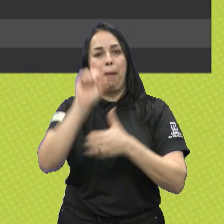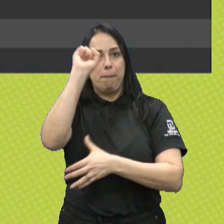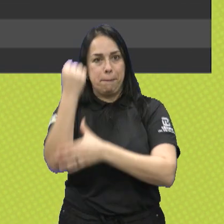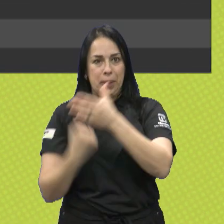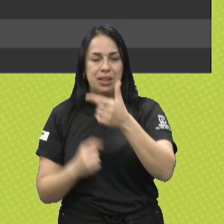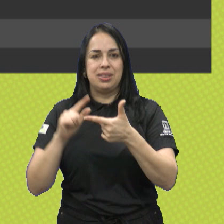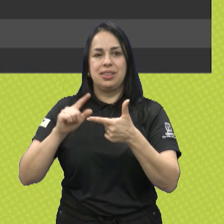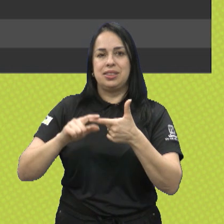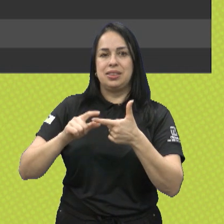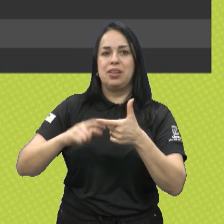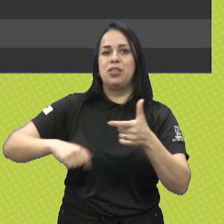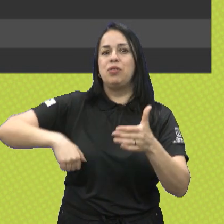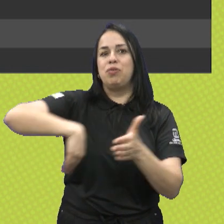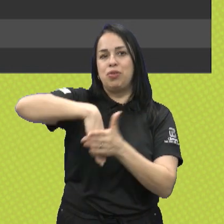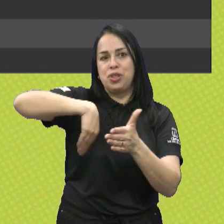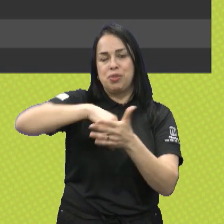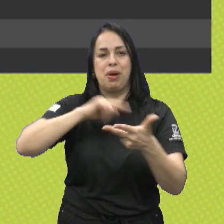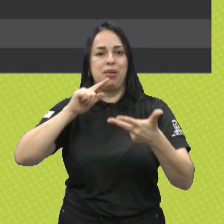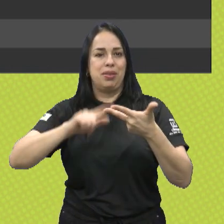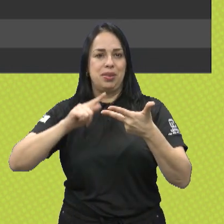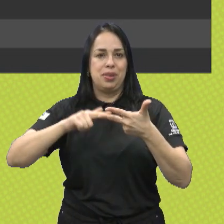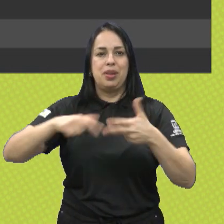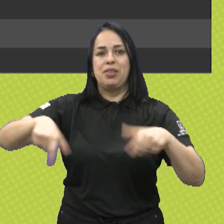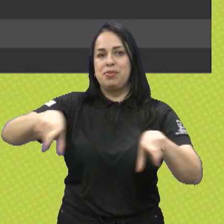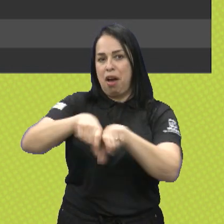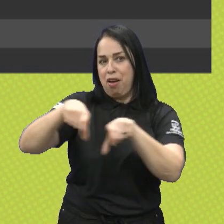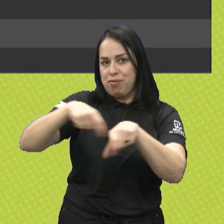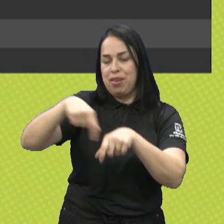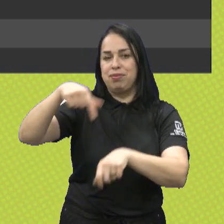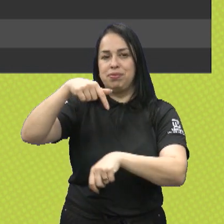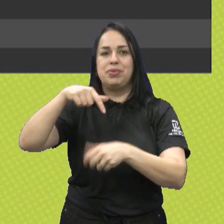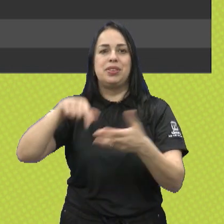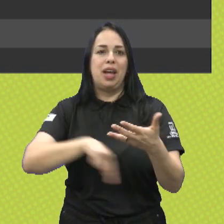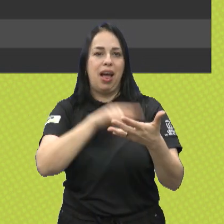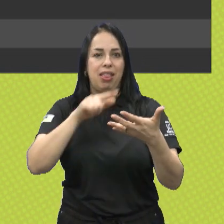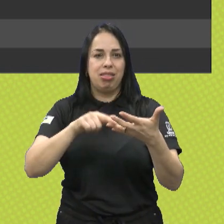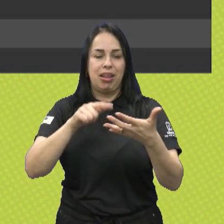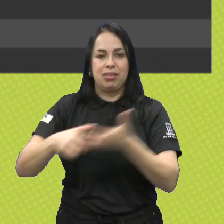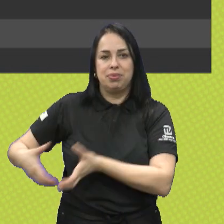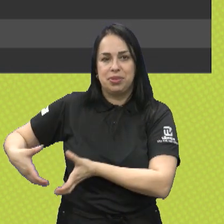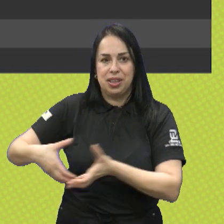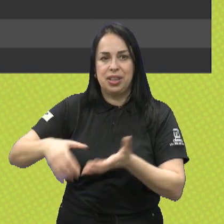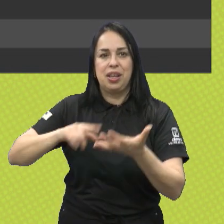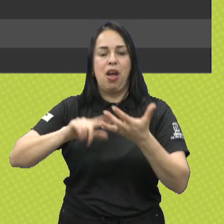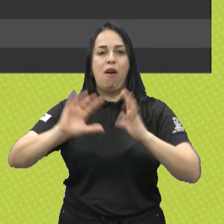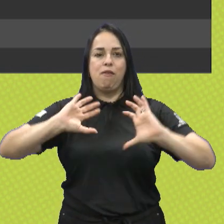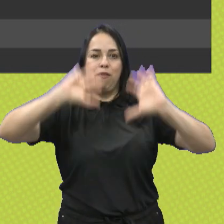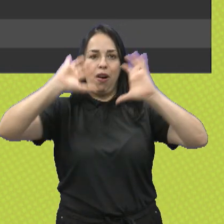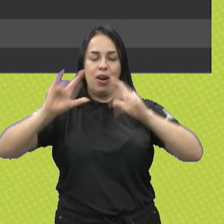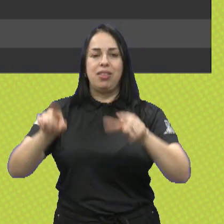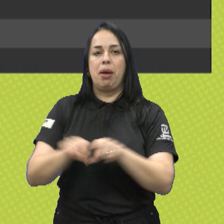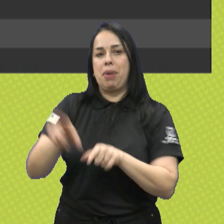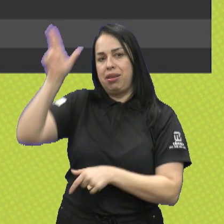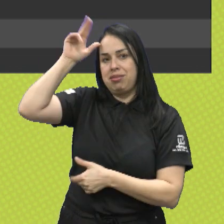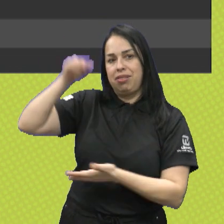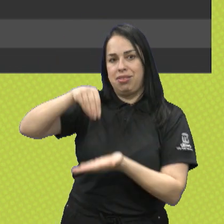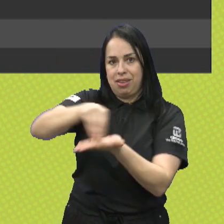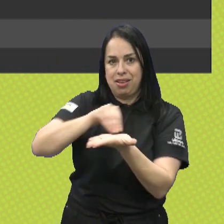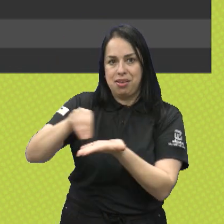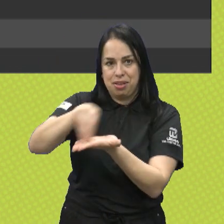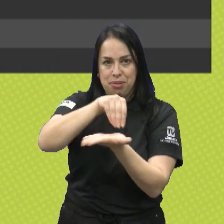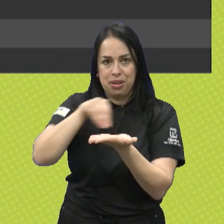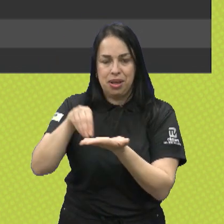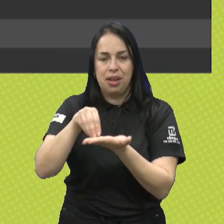basquete, futebol, futsal, handball, vôlei e xadrez, além da ginástica artística, handball nas